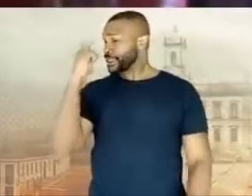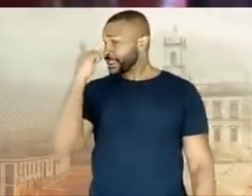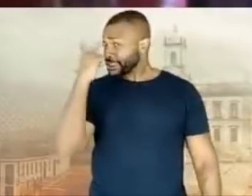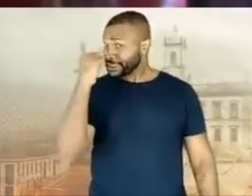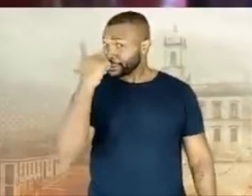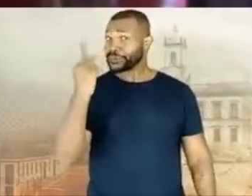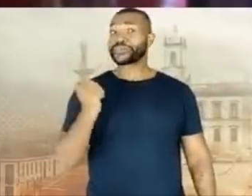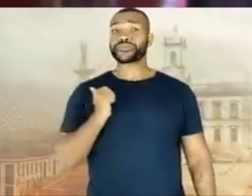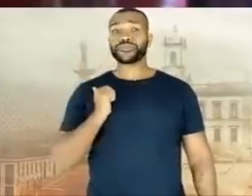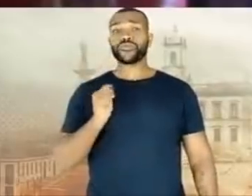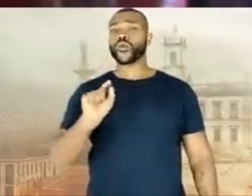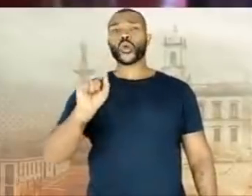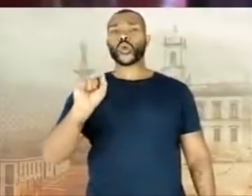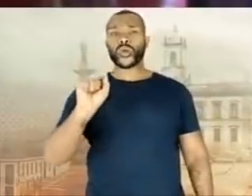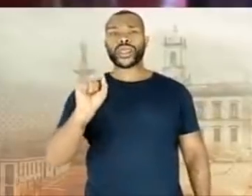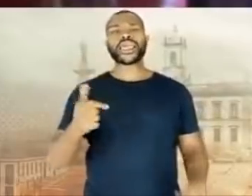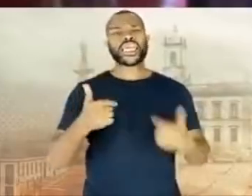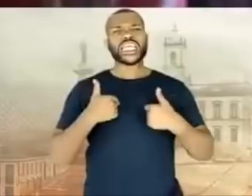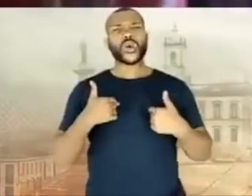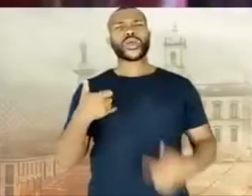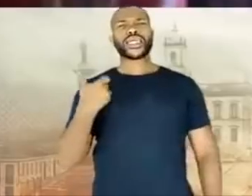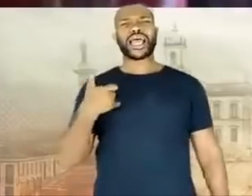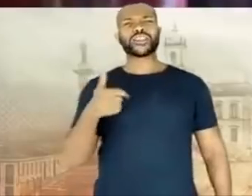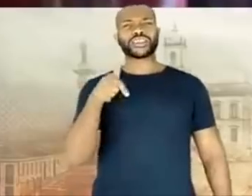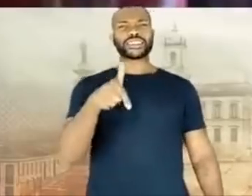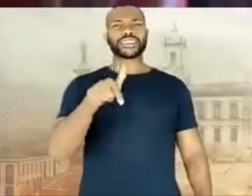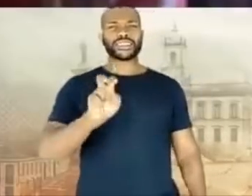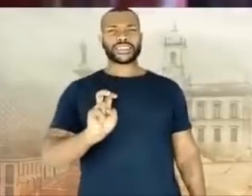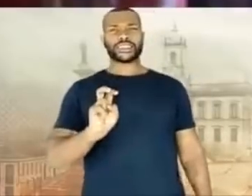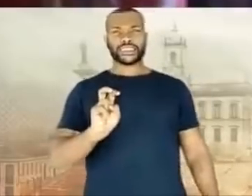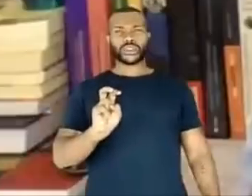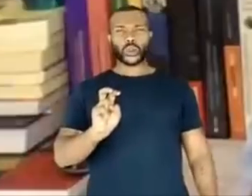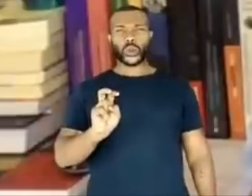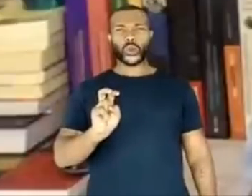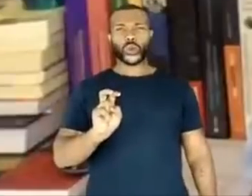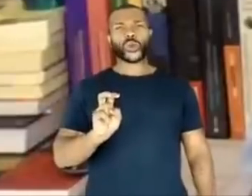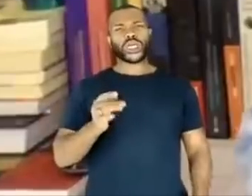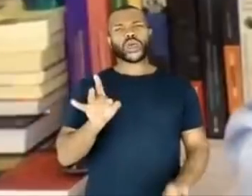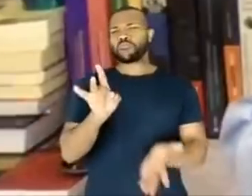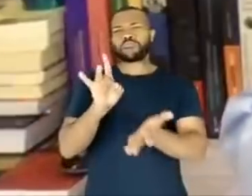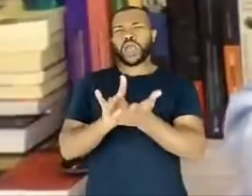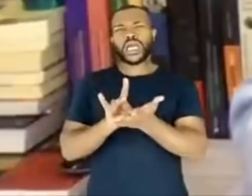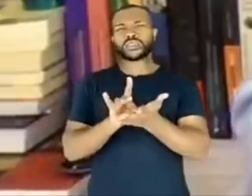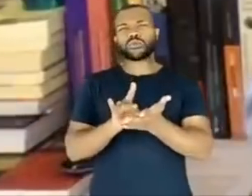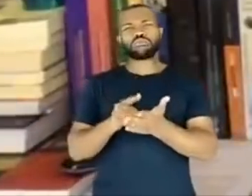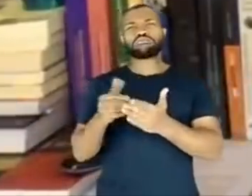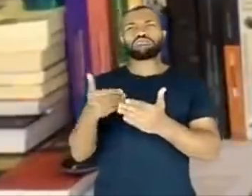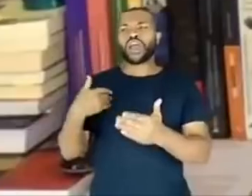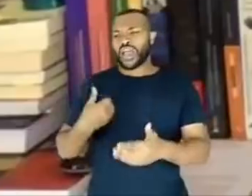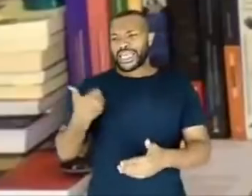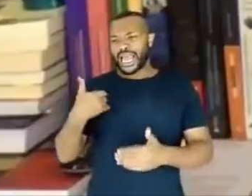que eu tenho 75 anos de idade. Eu, sinceramente, não sei quanto tempo eu vou viver. Se a